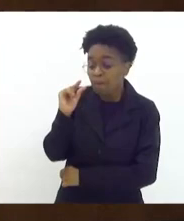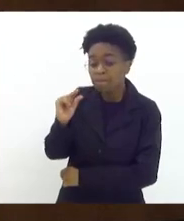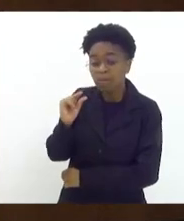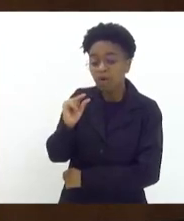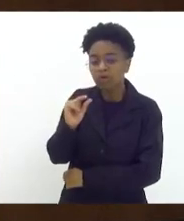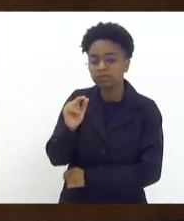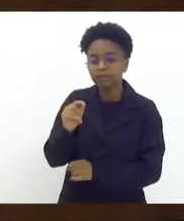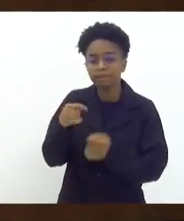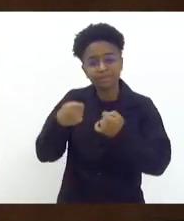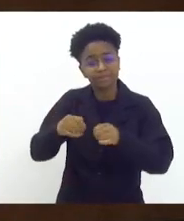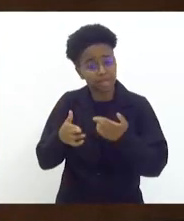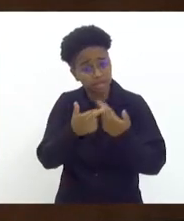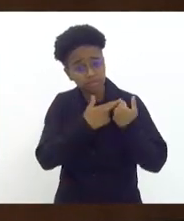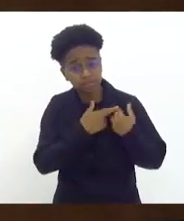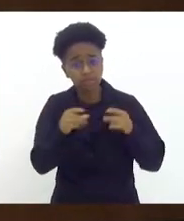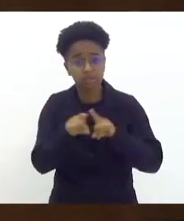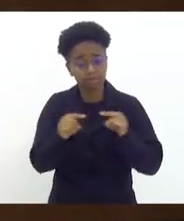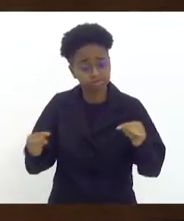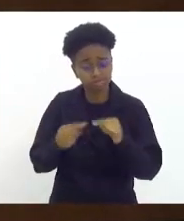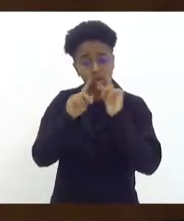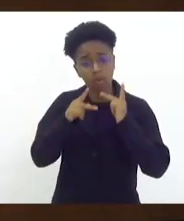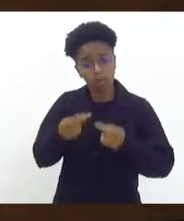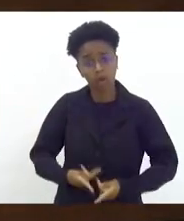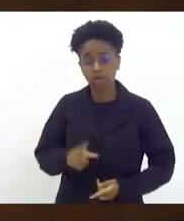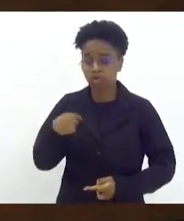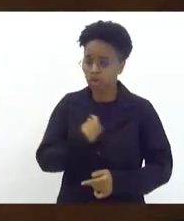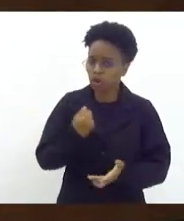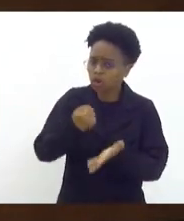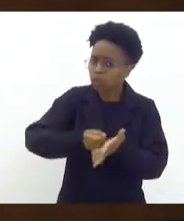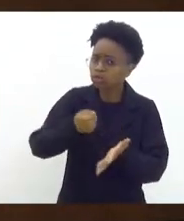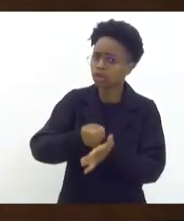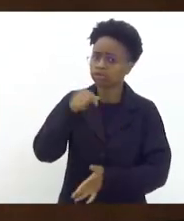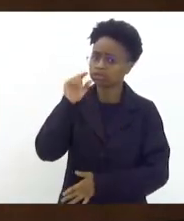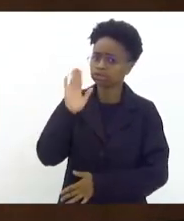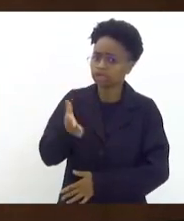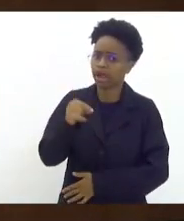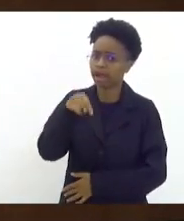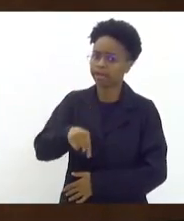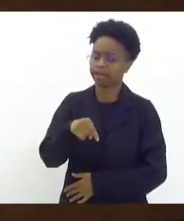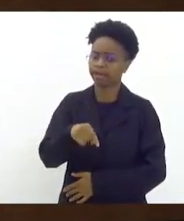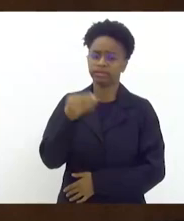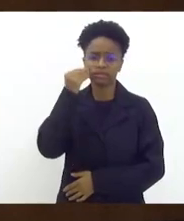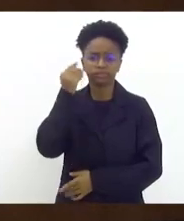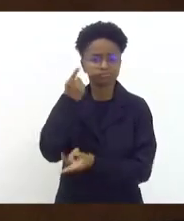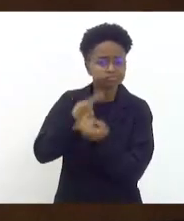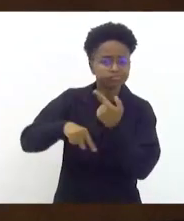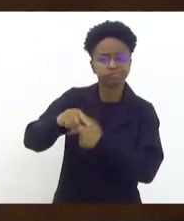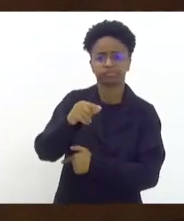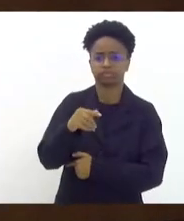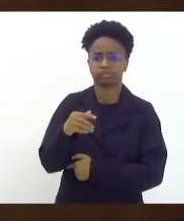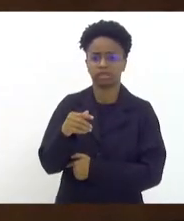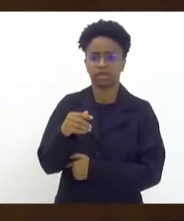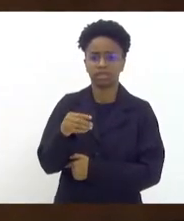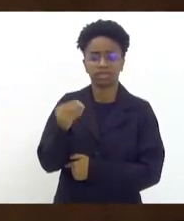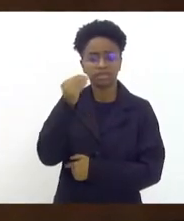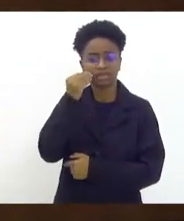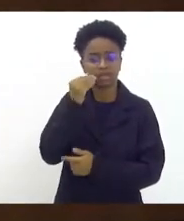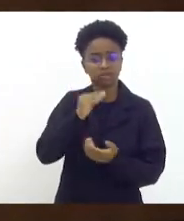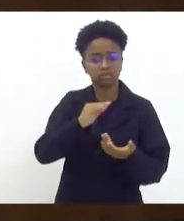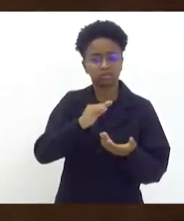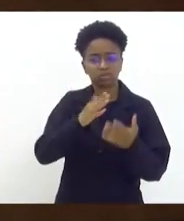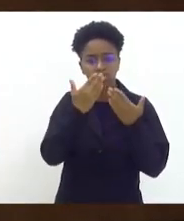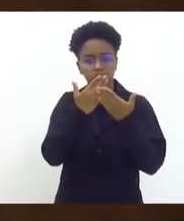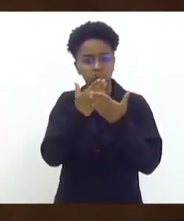responsabilidade de humanidade nós lutamos dentro dessa casa para o super-rj não ser extinto